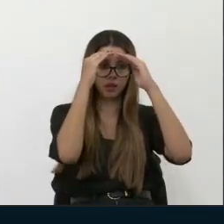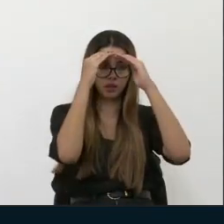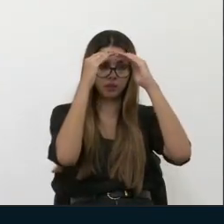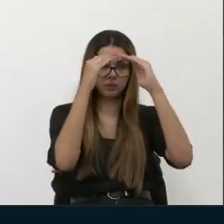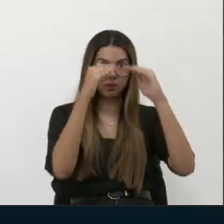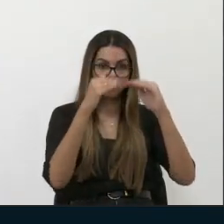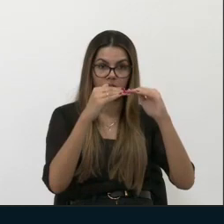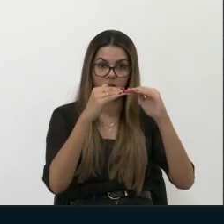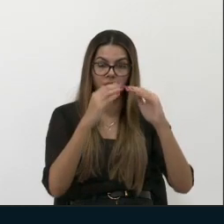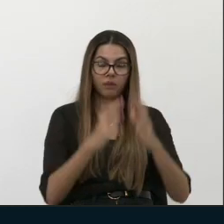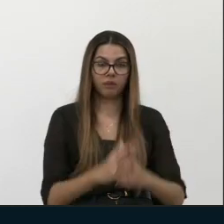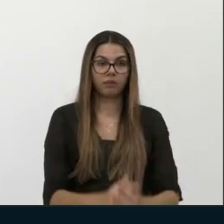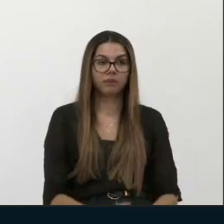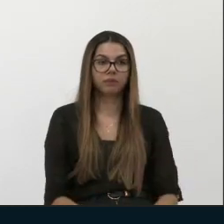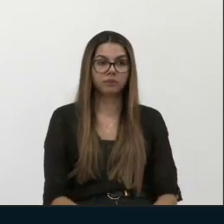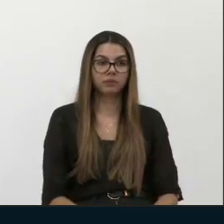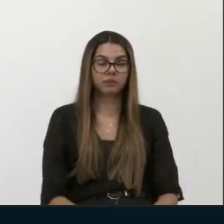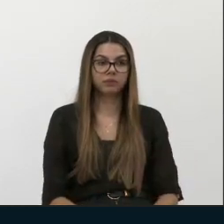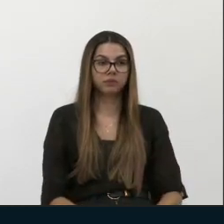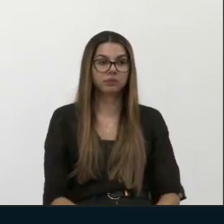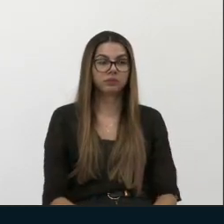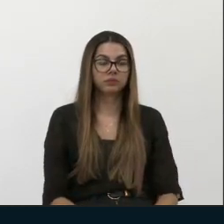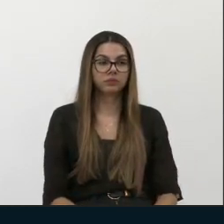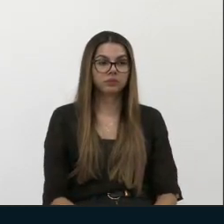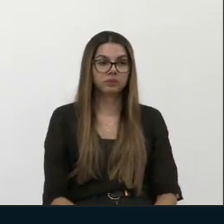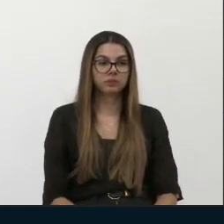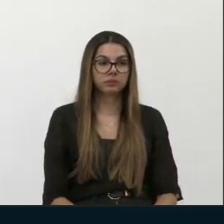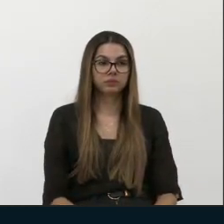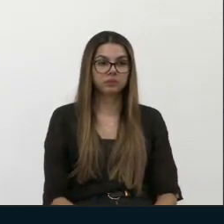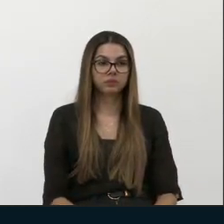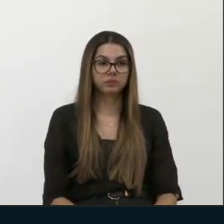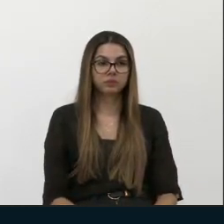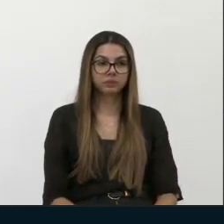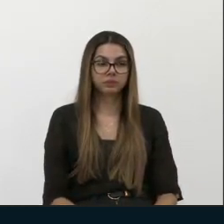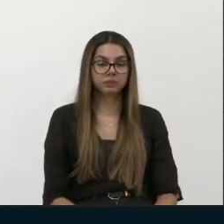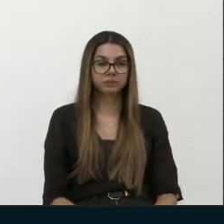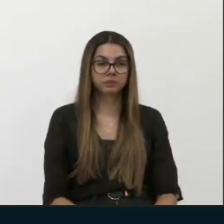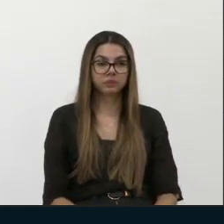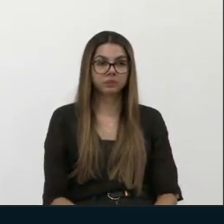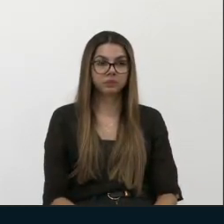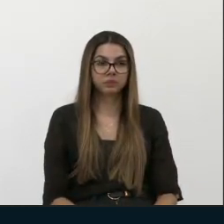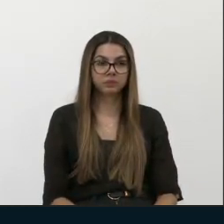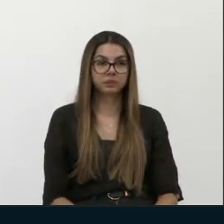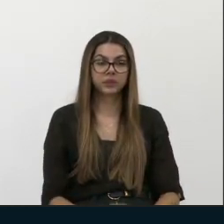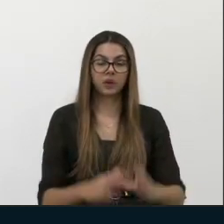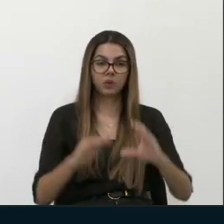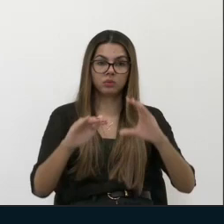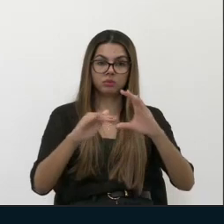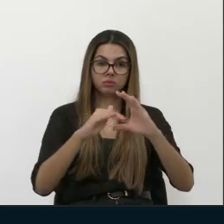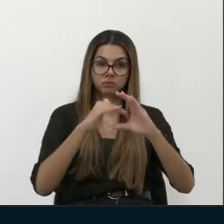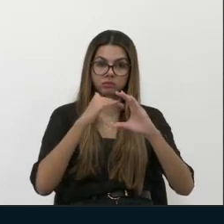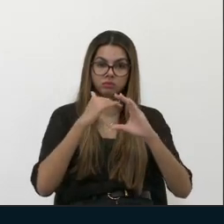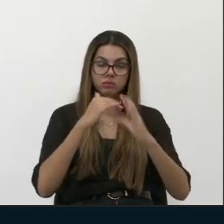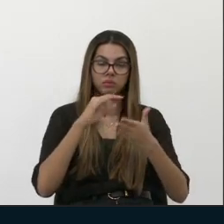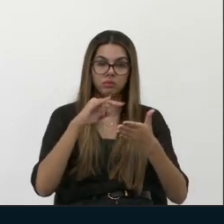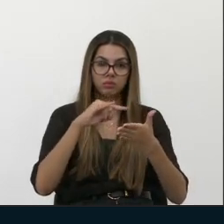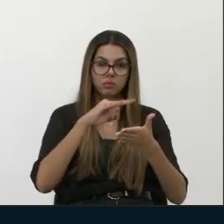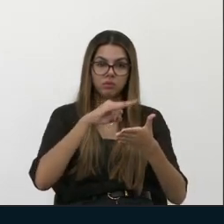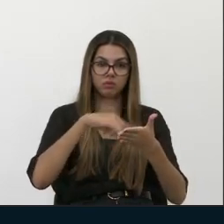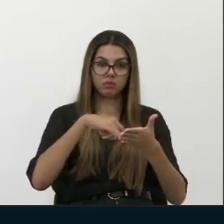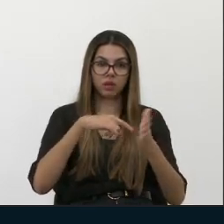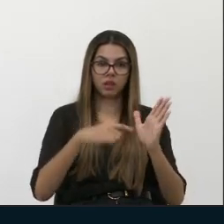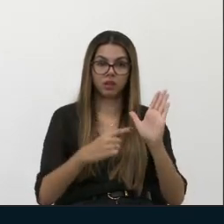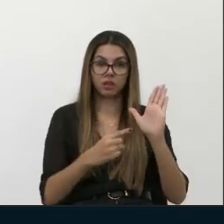profundo à questão do idoso. E eu recebi no meu gabinete essa